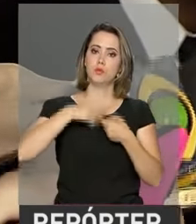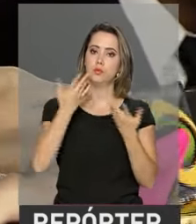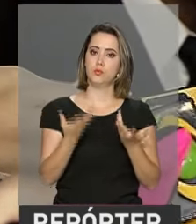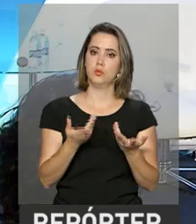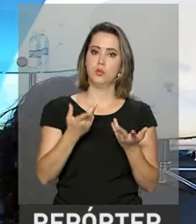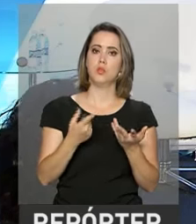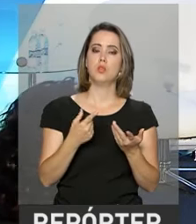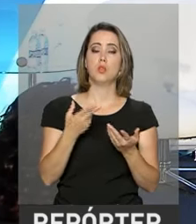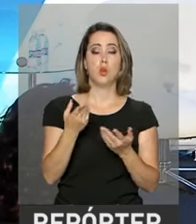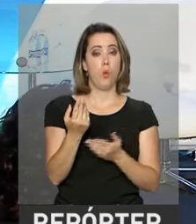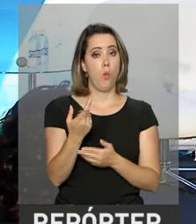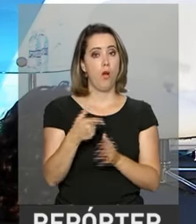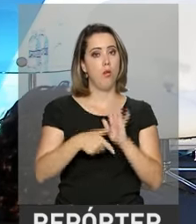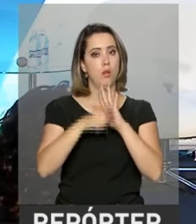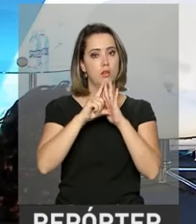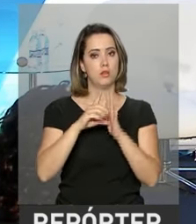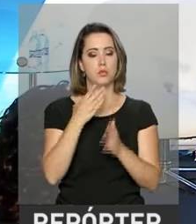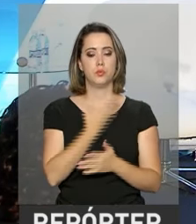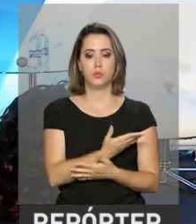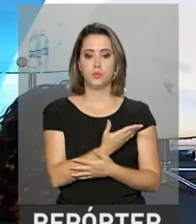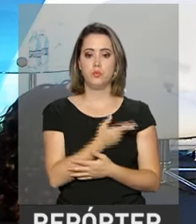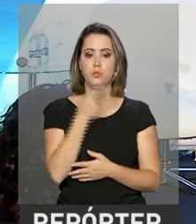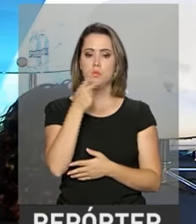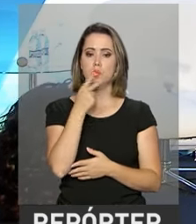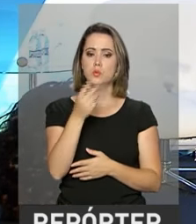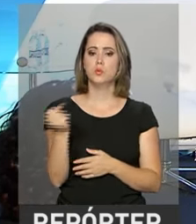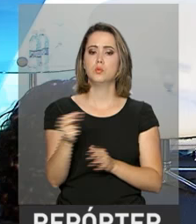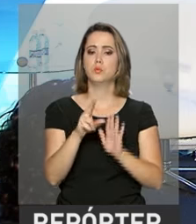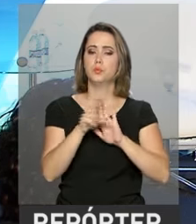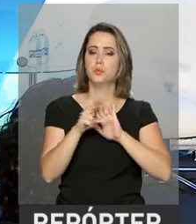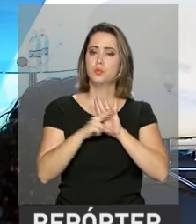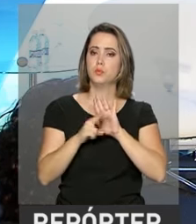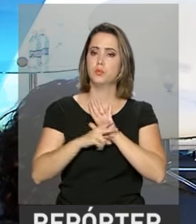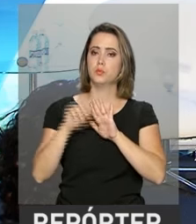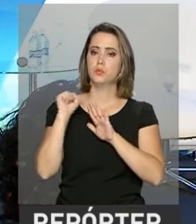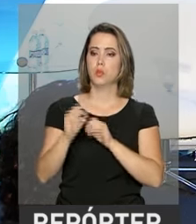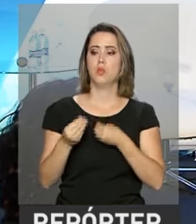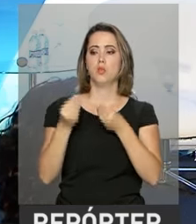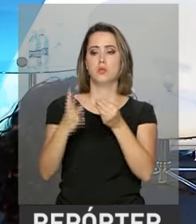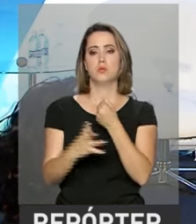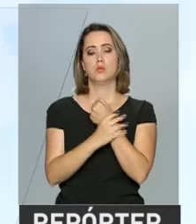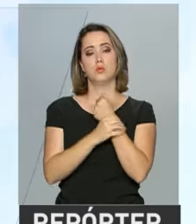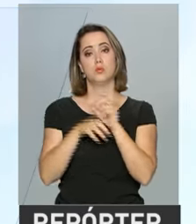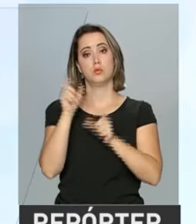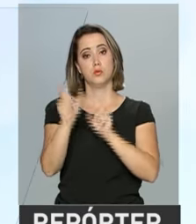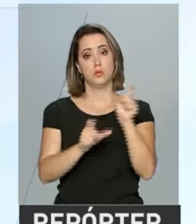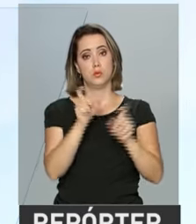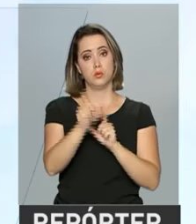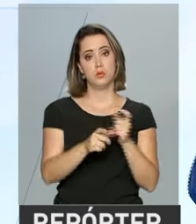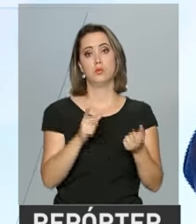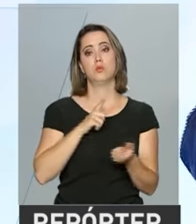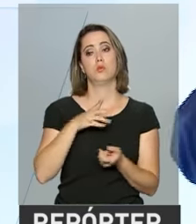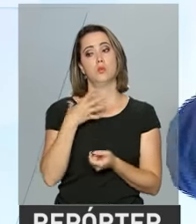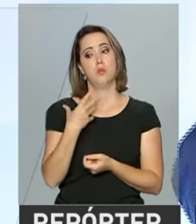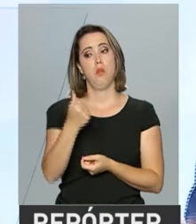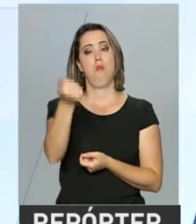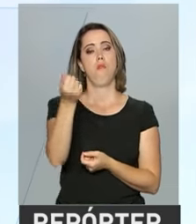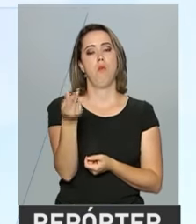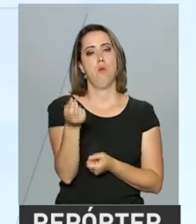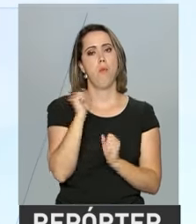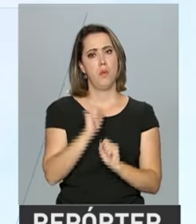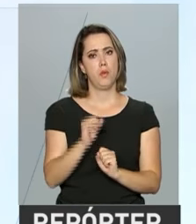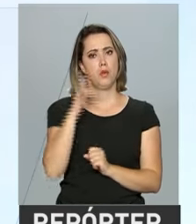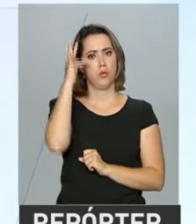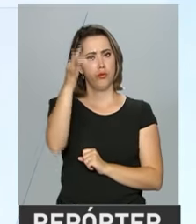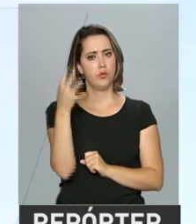situação anterior. Henrique Meirelles disse que a reforma da Previdência vai dar segurança aos trabalhadores de que vão receber as